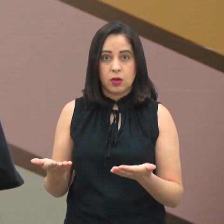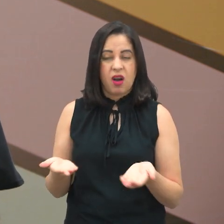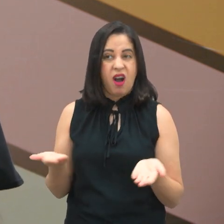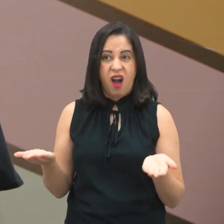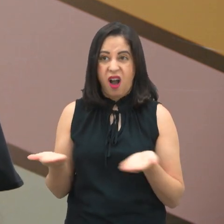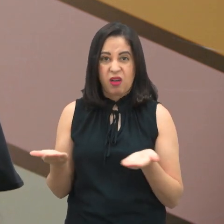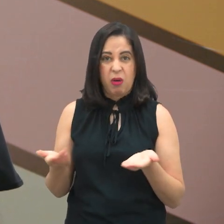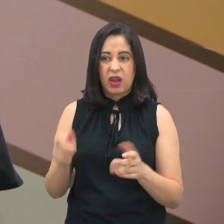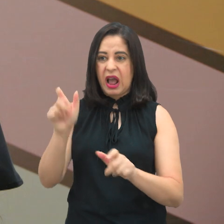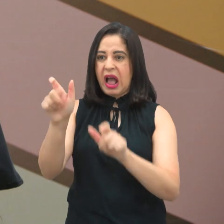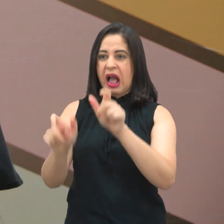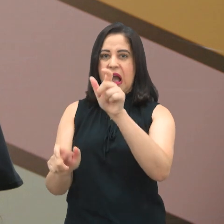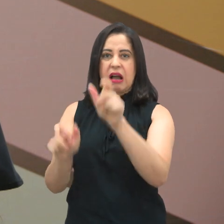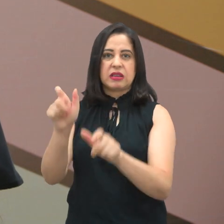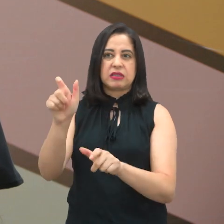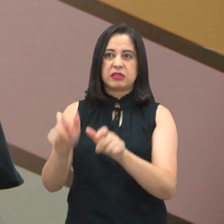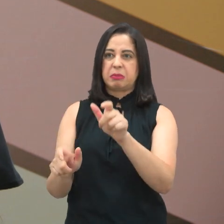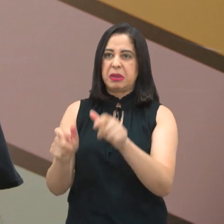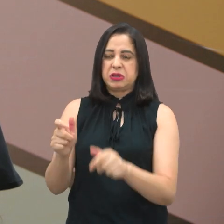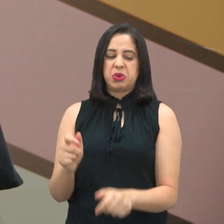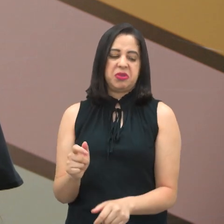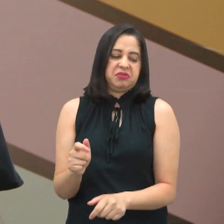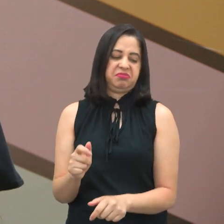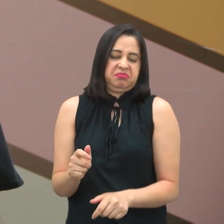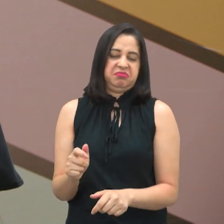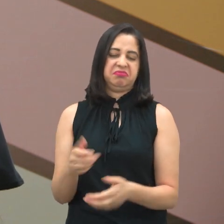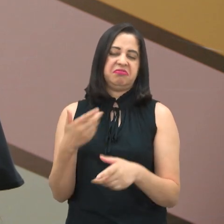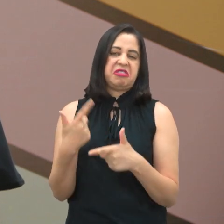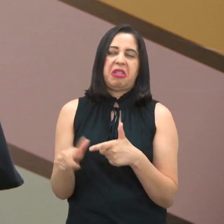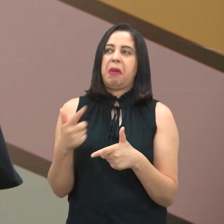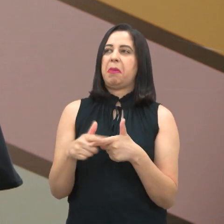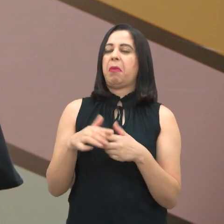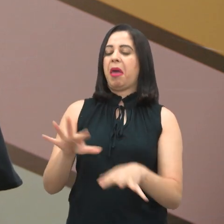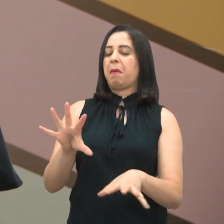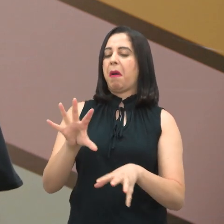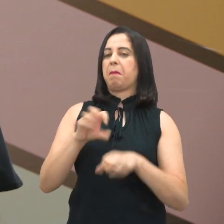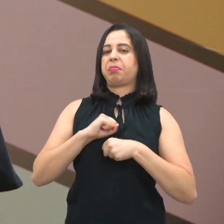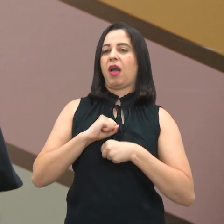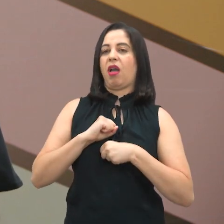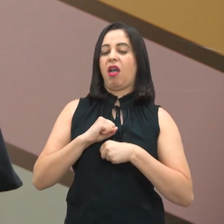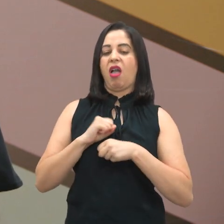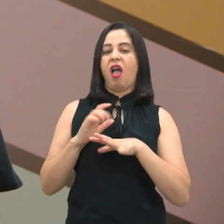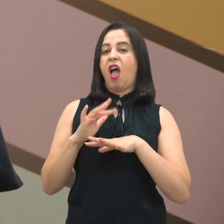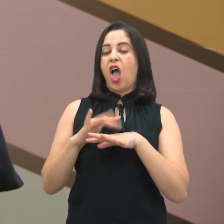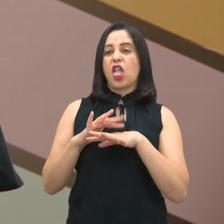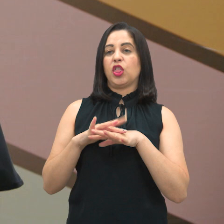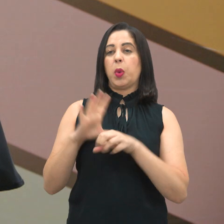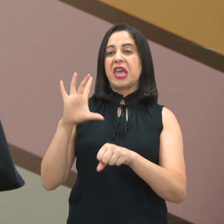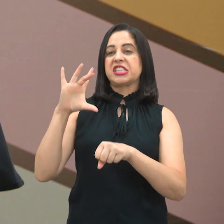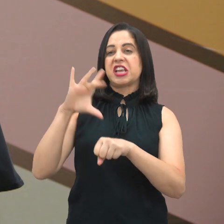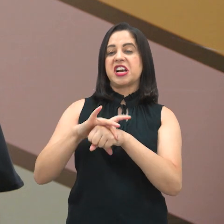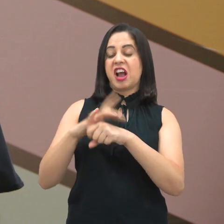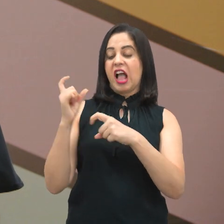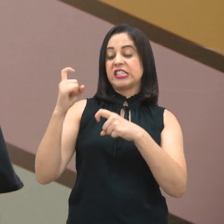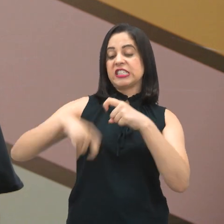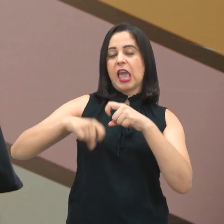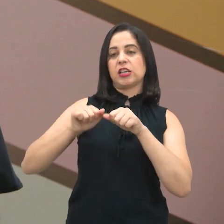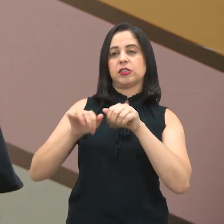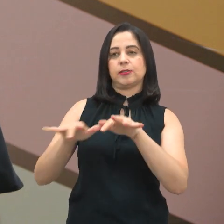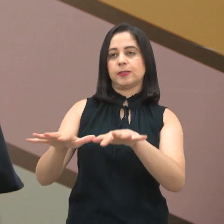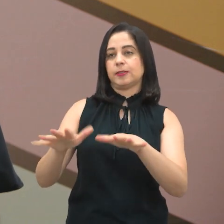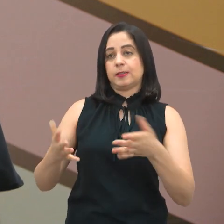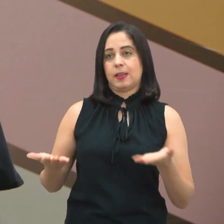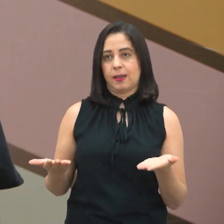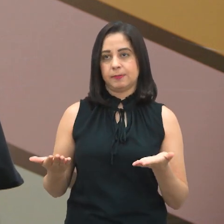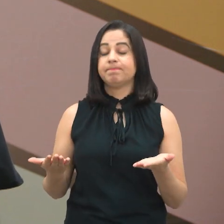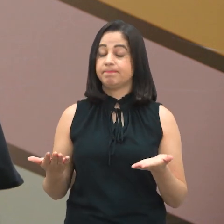uma banalização do risco de adquirir infecções sexualmente transmissíveis. E o HIV, infelizmente, é uma